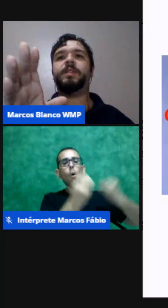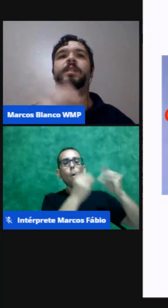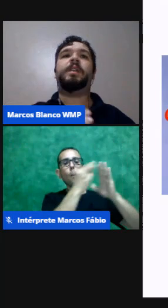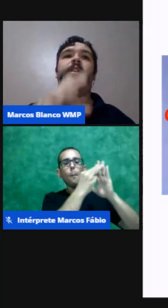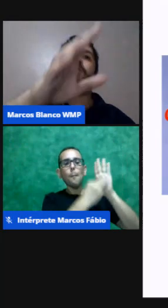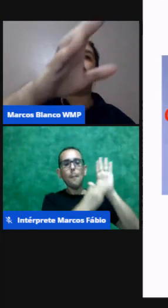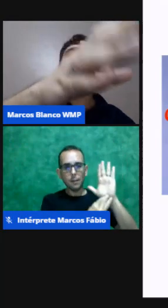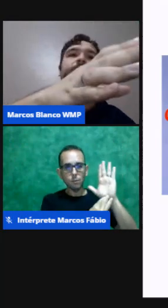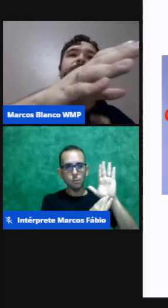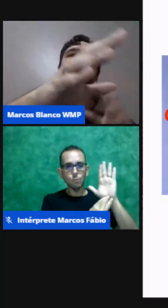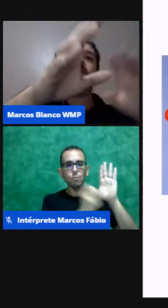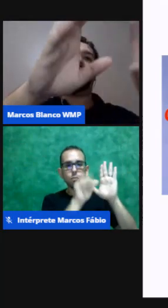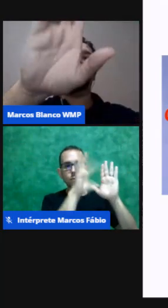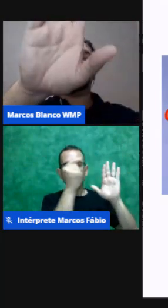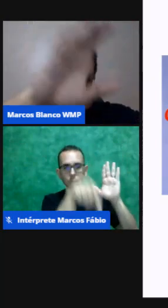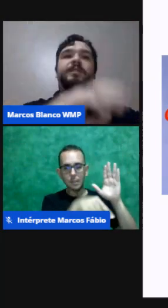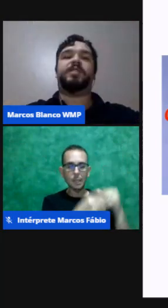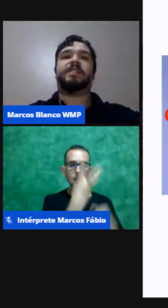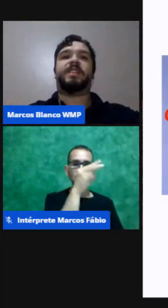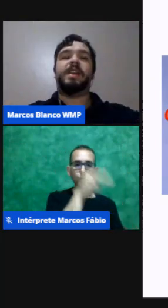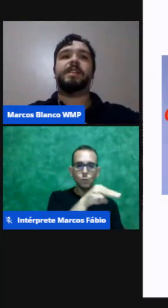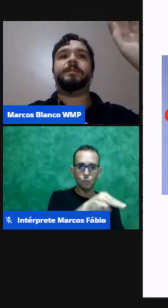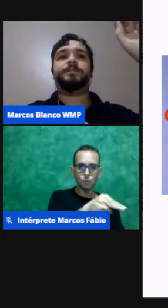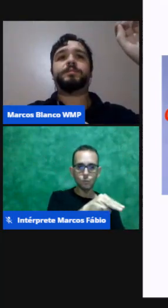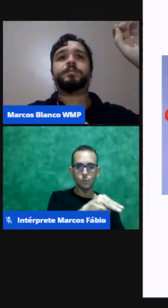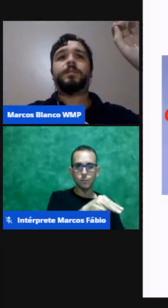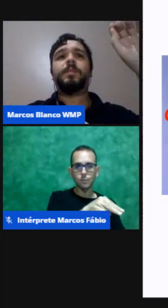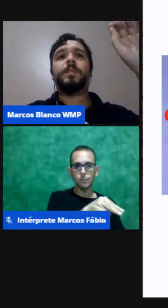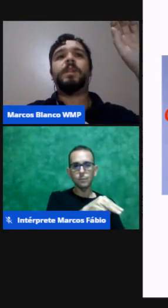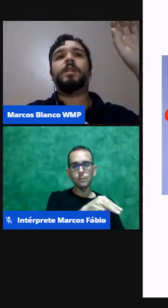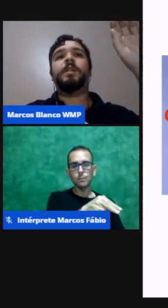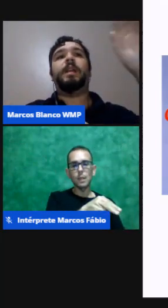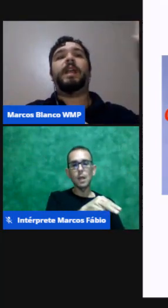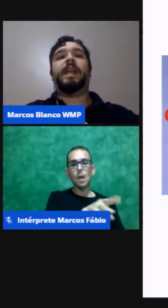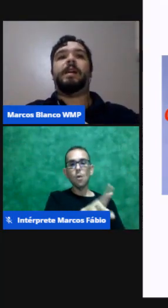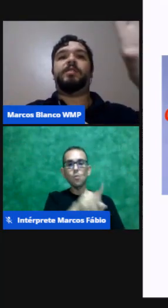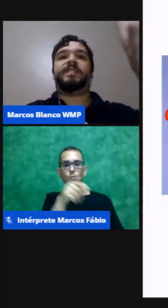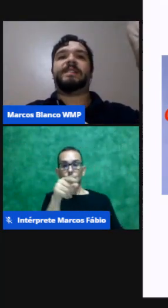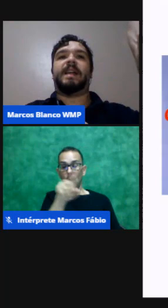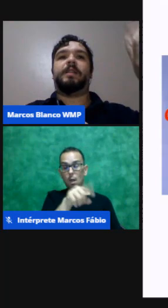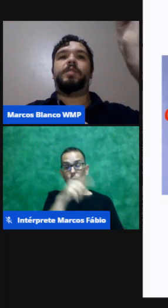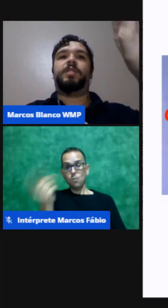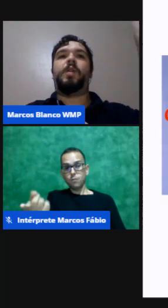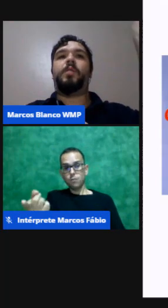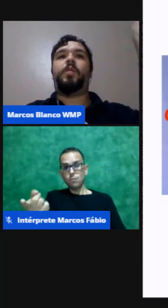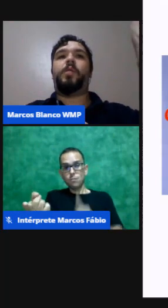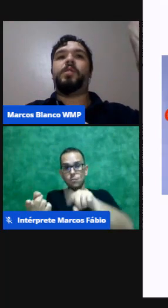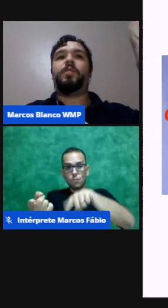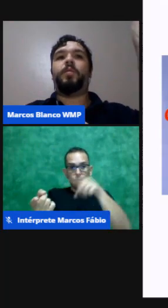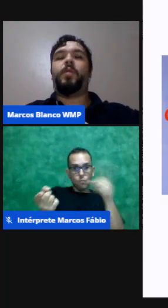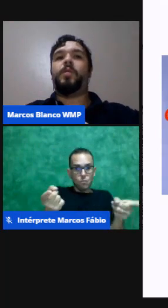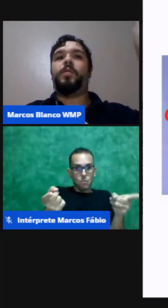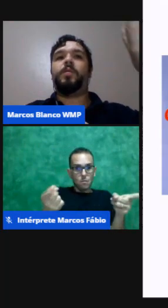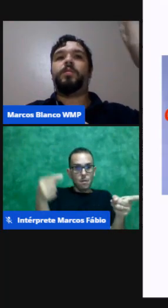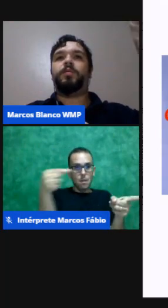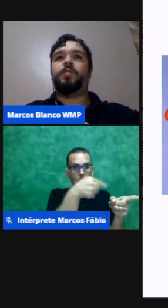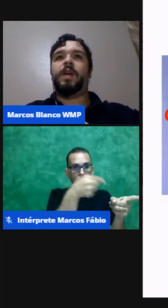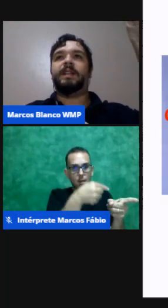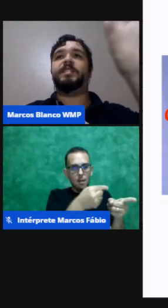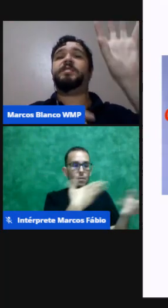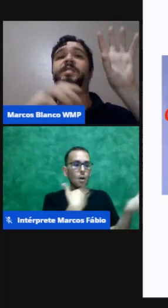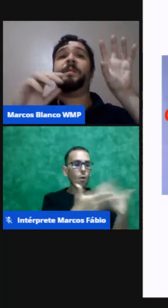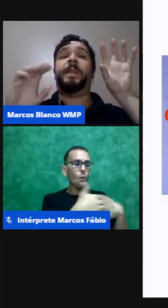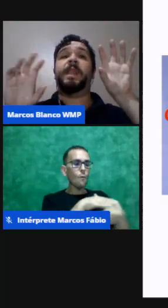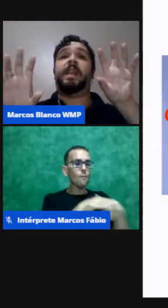3 minutos. E o segundo vídeo aqui, esse vídeo da esquerda, onde tem esse garoto